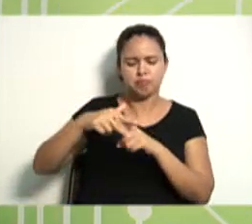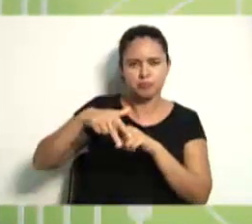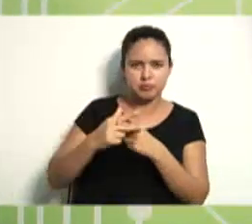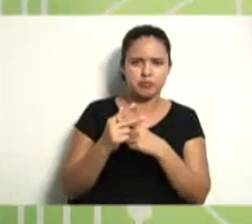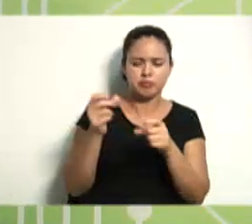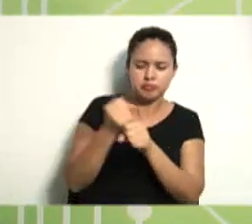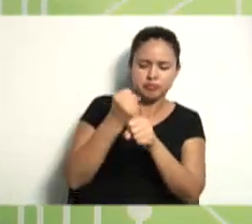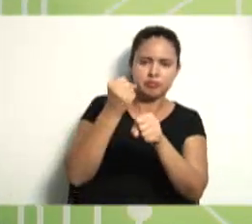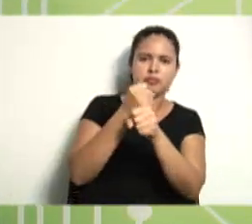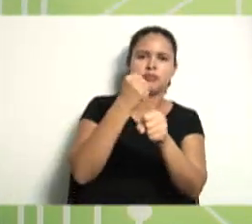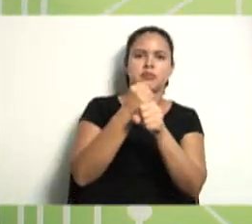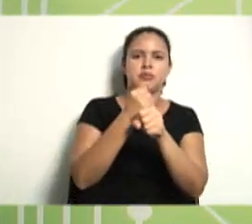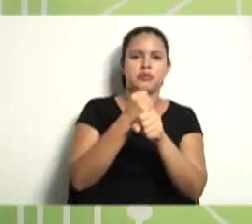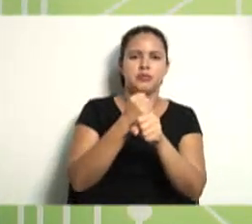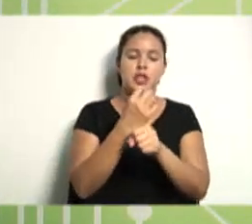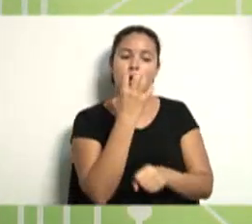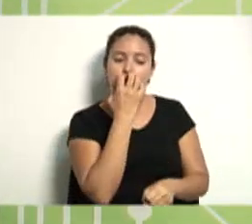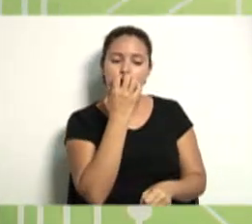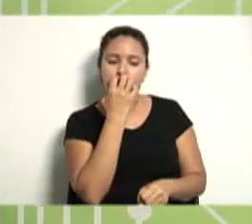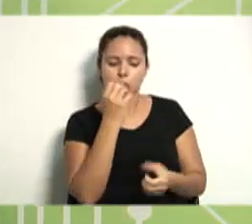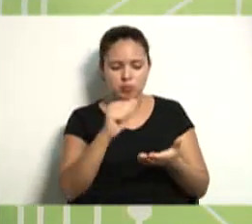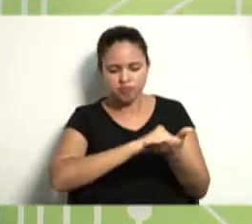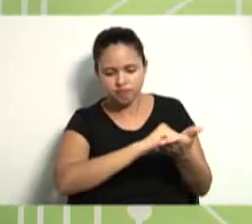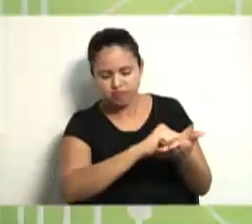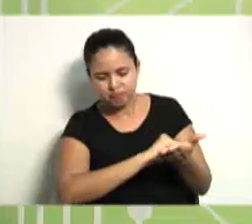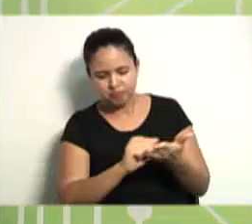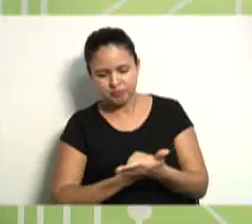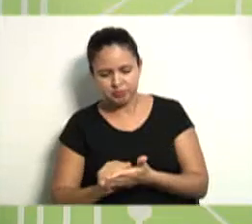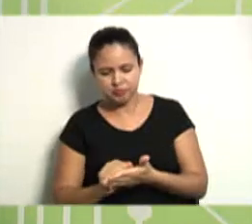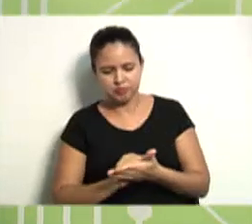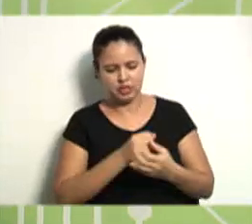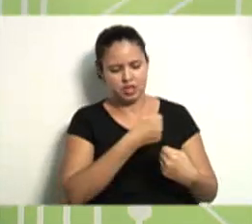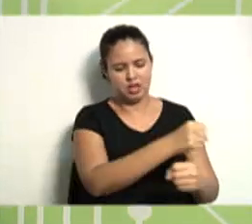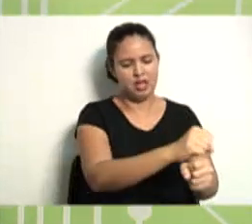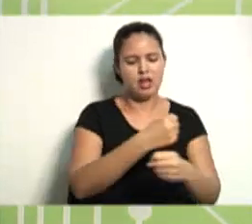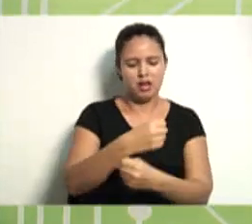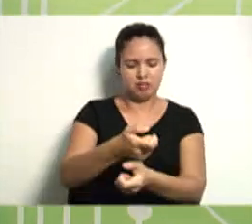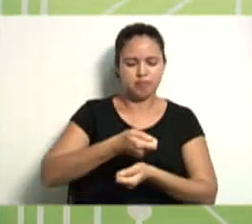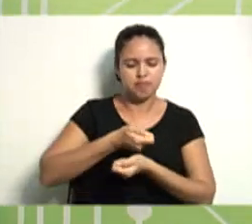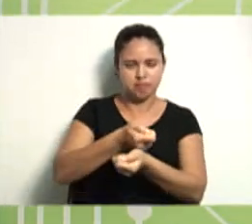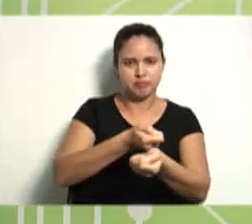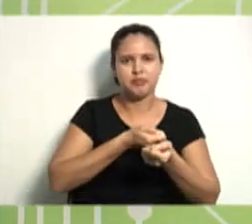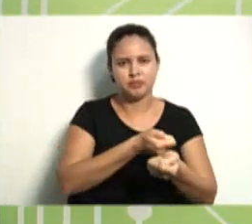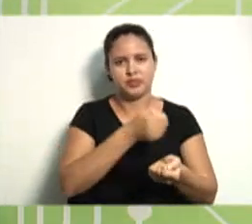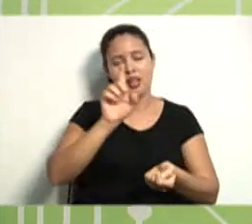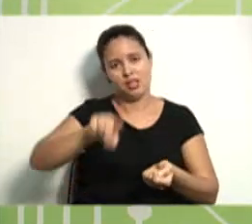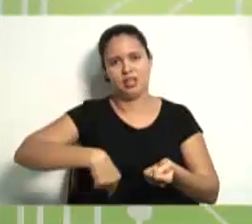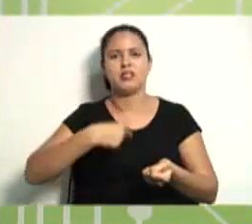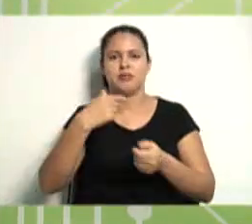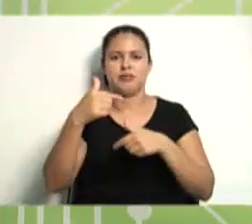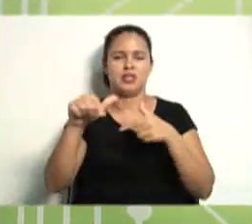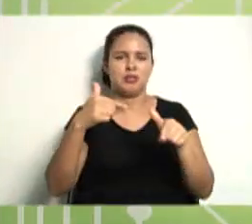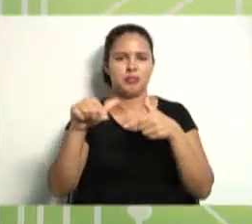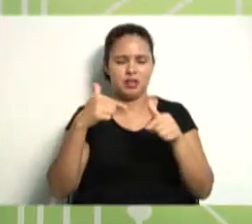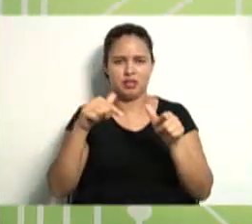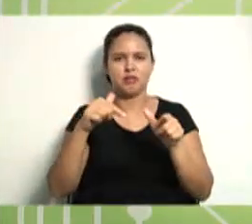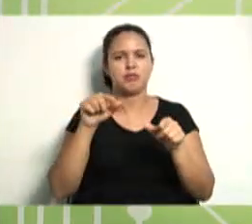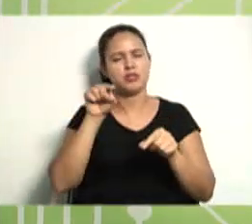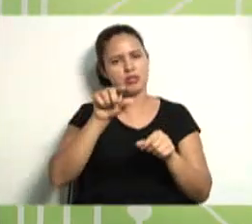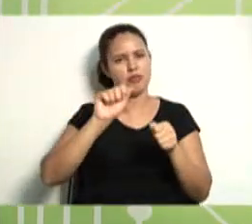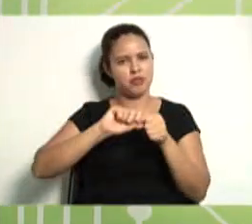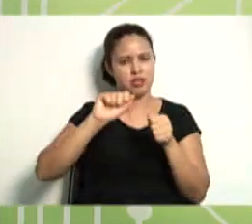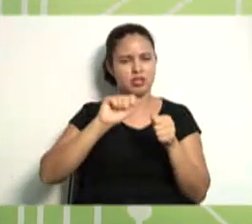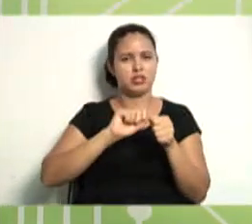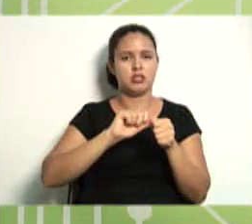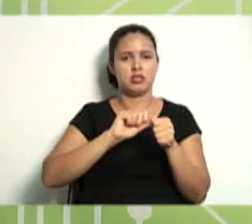cachorro, dá um banho no cachorro, dá uma lavada na área, isso é um trabalho que você executou, que você não